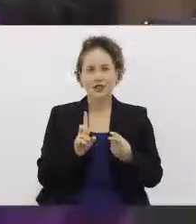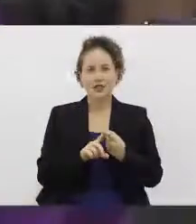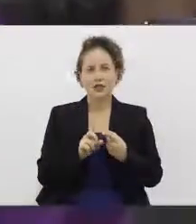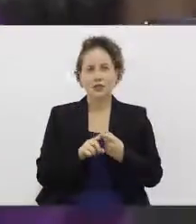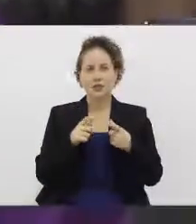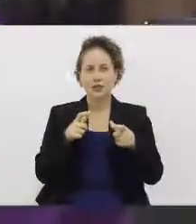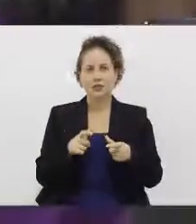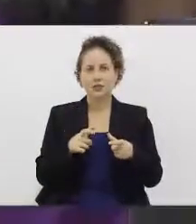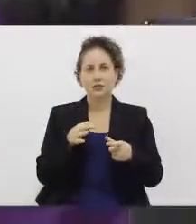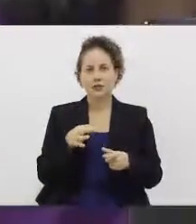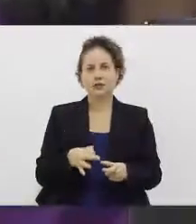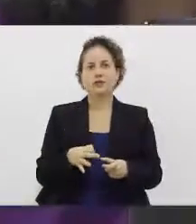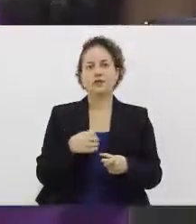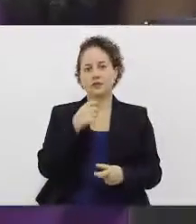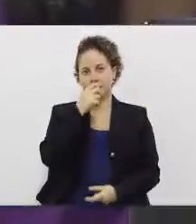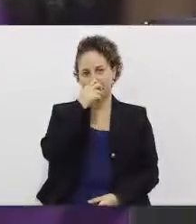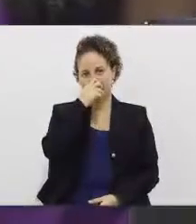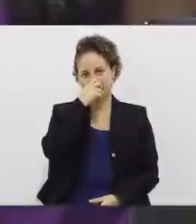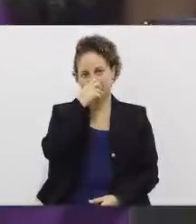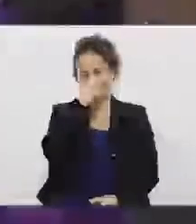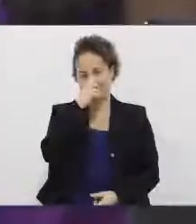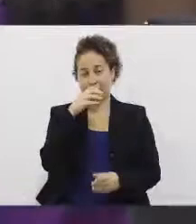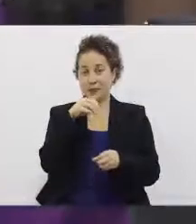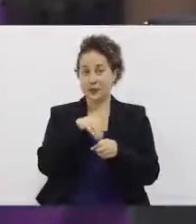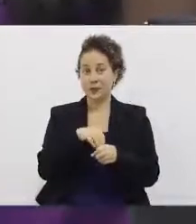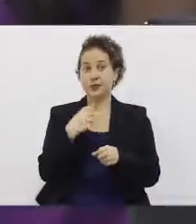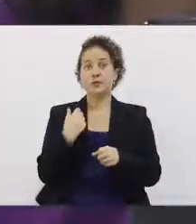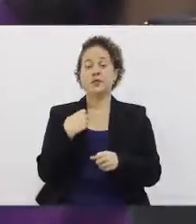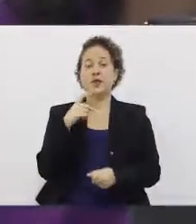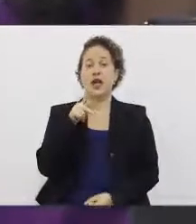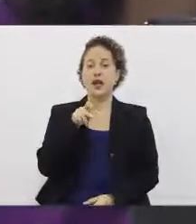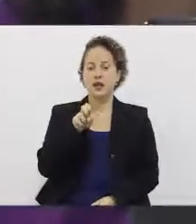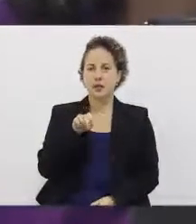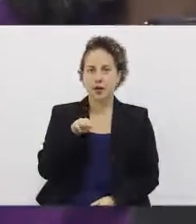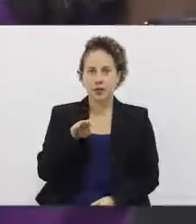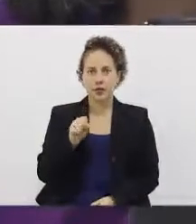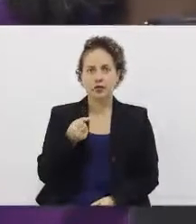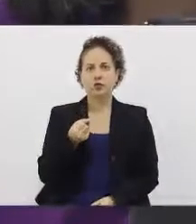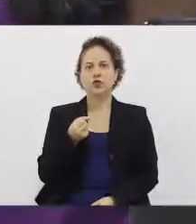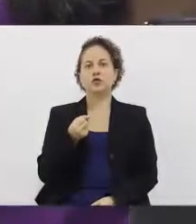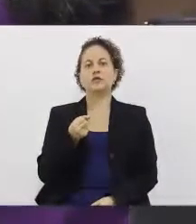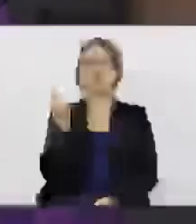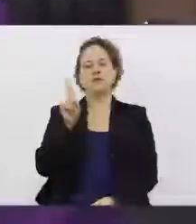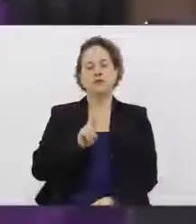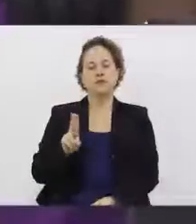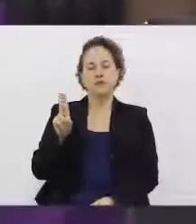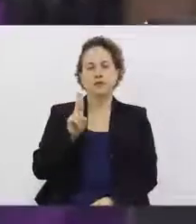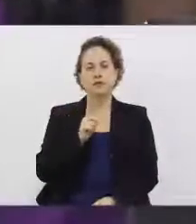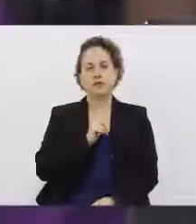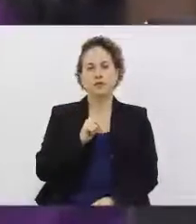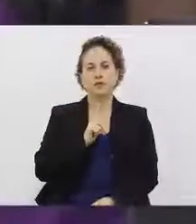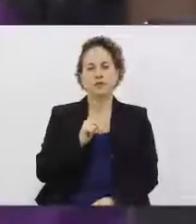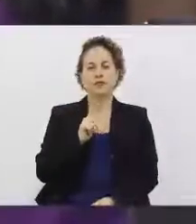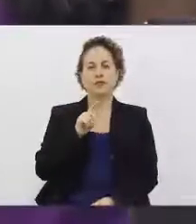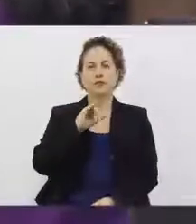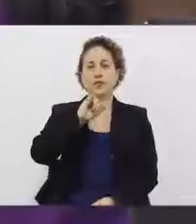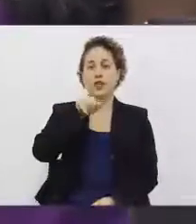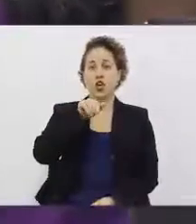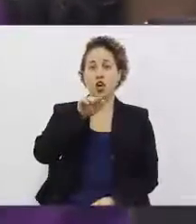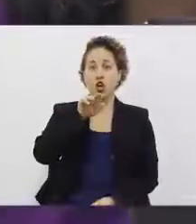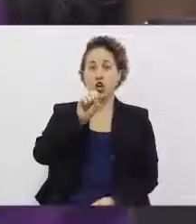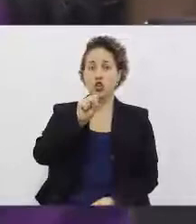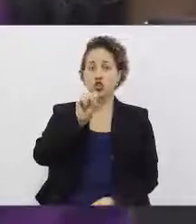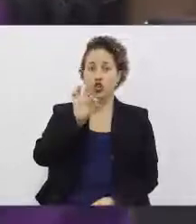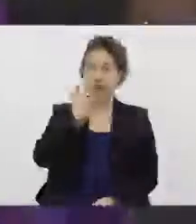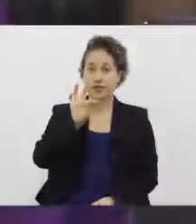local corretos, utilizando o mínimo de instalações, equipamentos, materiais e recursos humanos. O Just-in-Time é